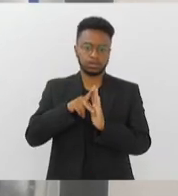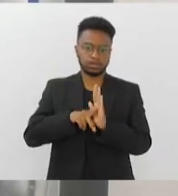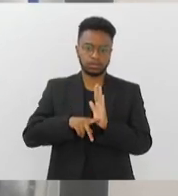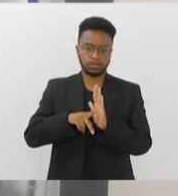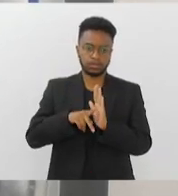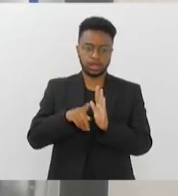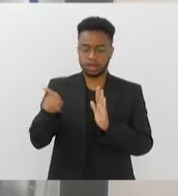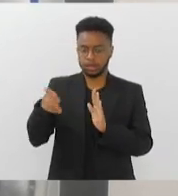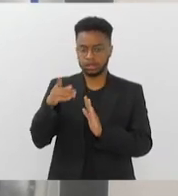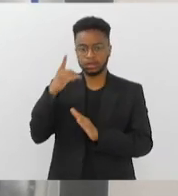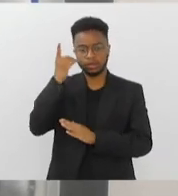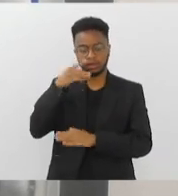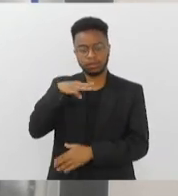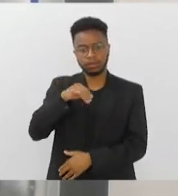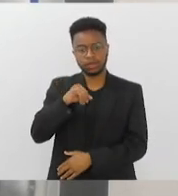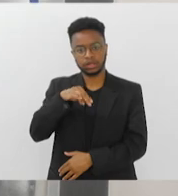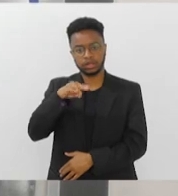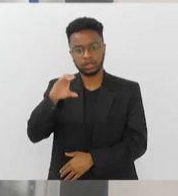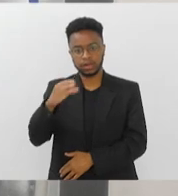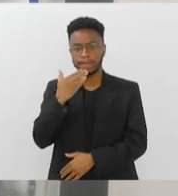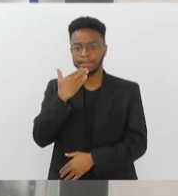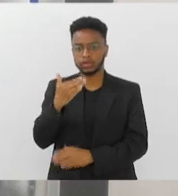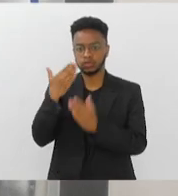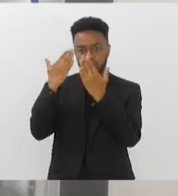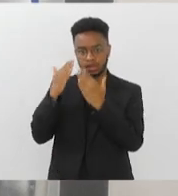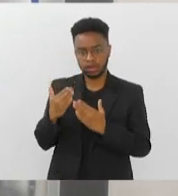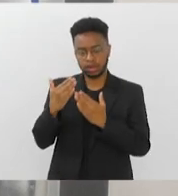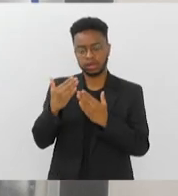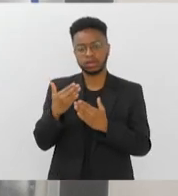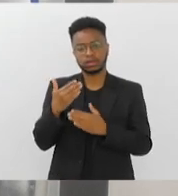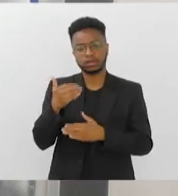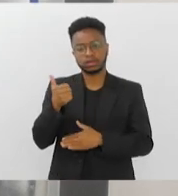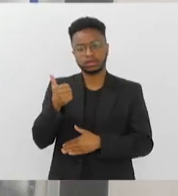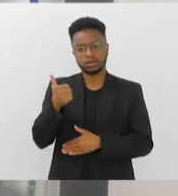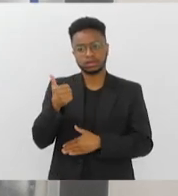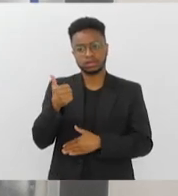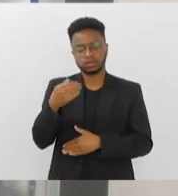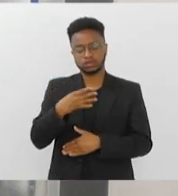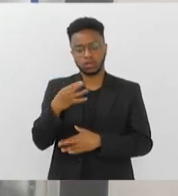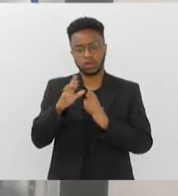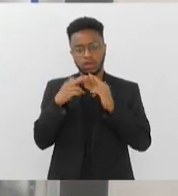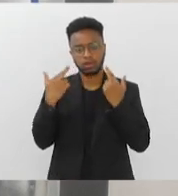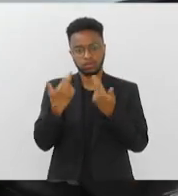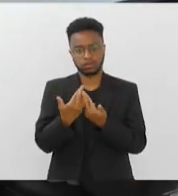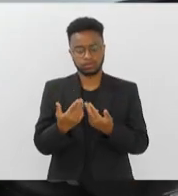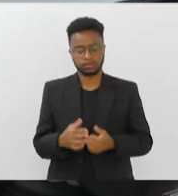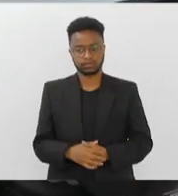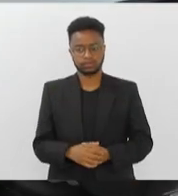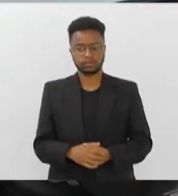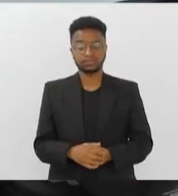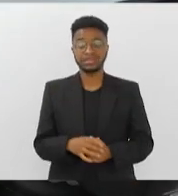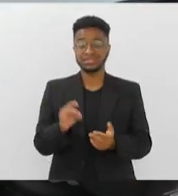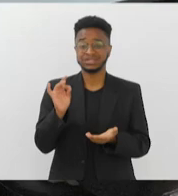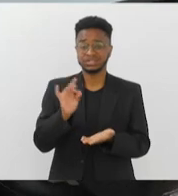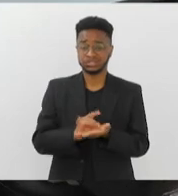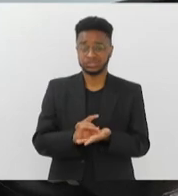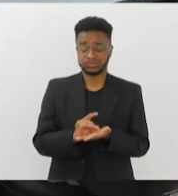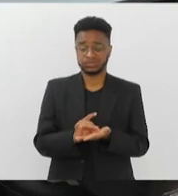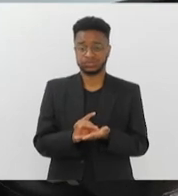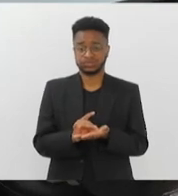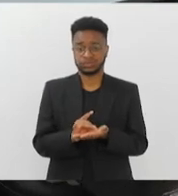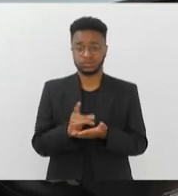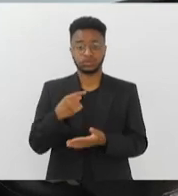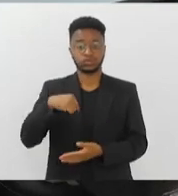deputado Carlos Mink na 13ª reunião ordinária, agora de 24. Em discussão, para discutir, deputado Carlos Mink. Não, na verdade,